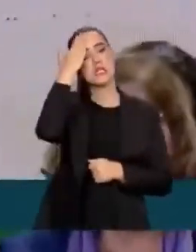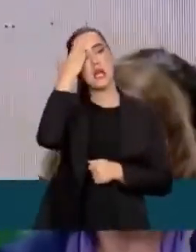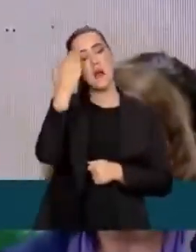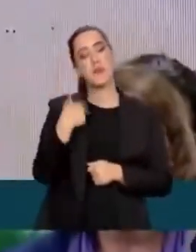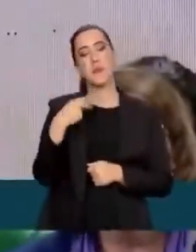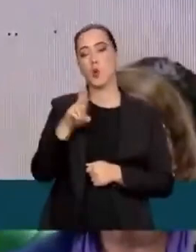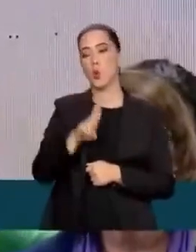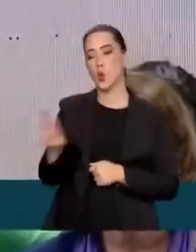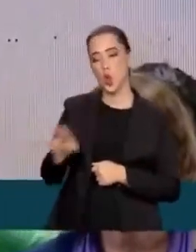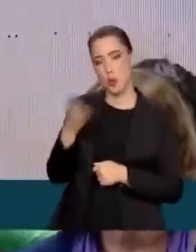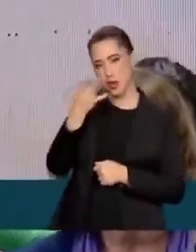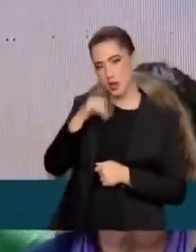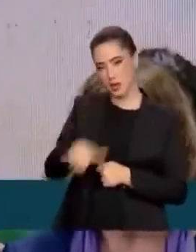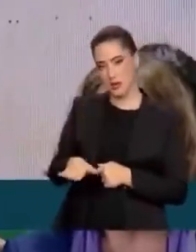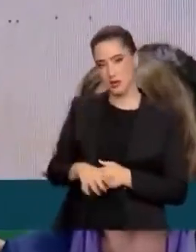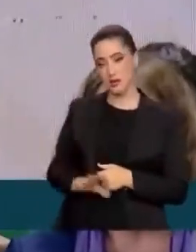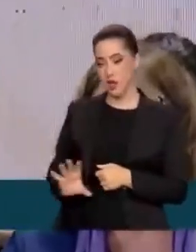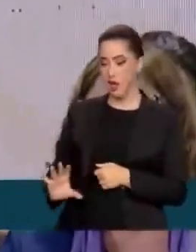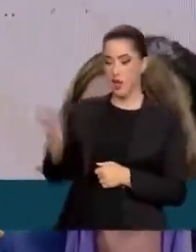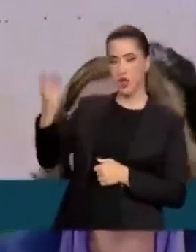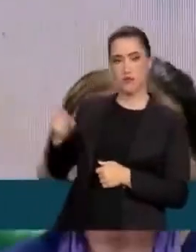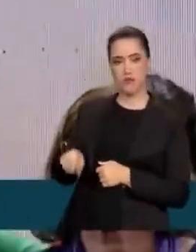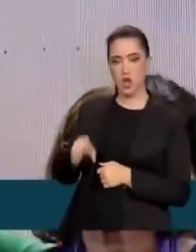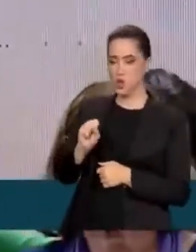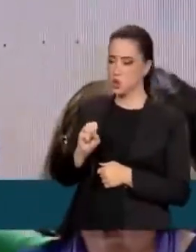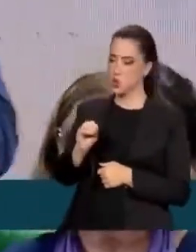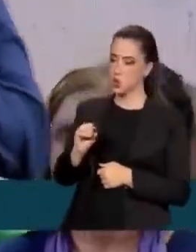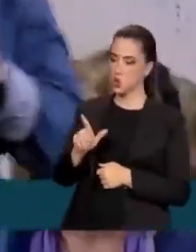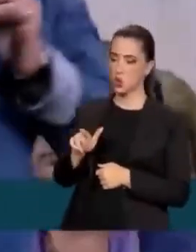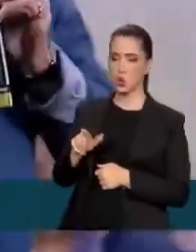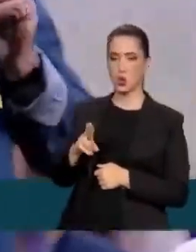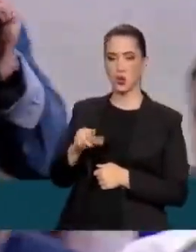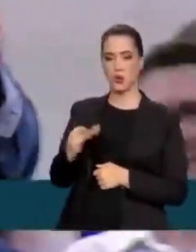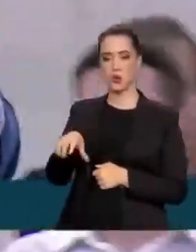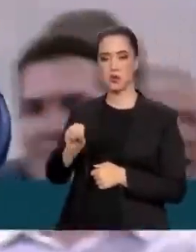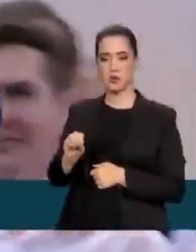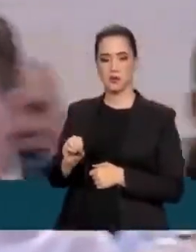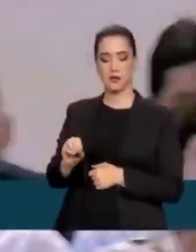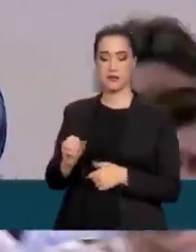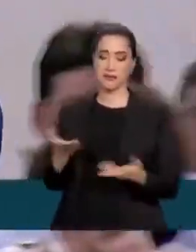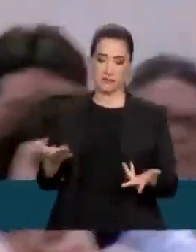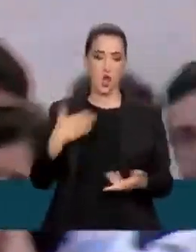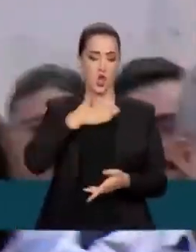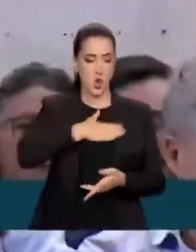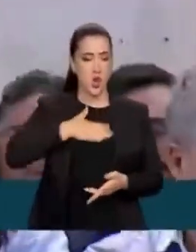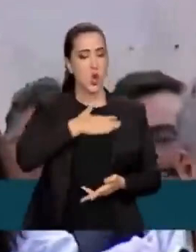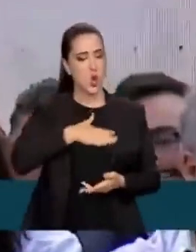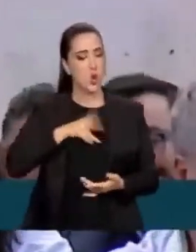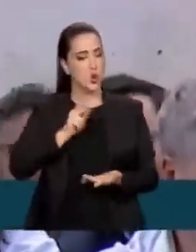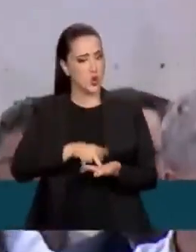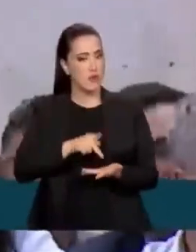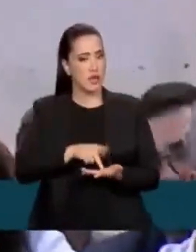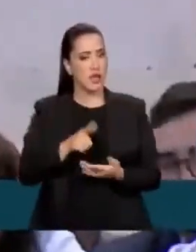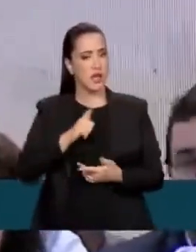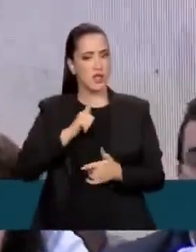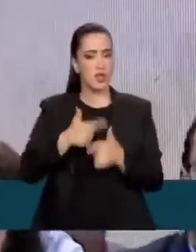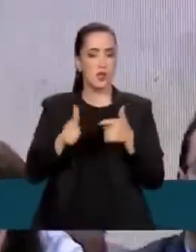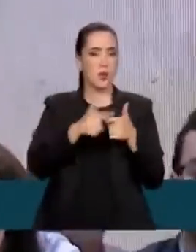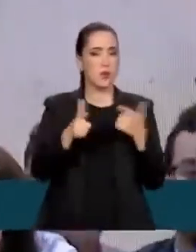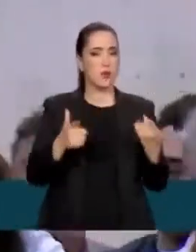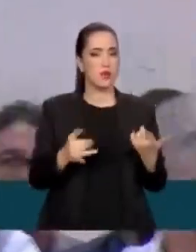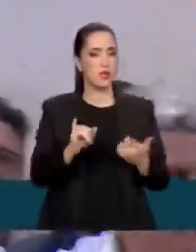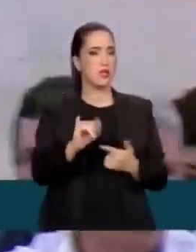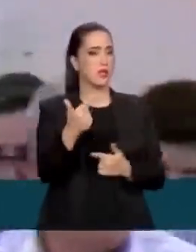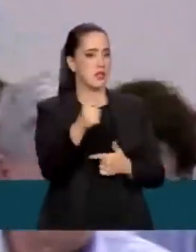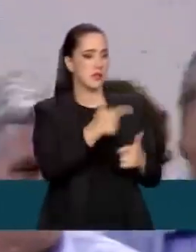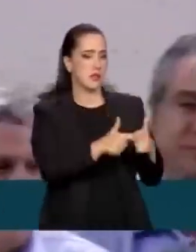era pequeno? Solução. Então é o seguinte, eu gosto mesmo é de ter problema, porque se